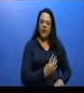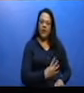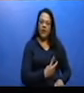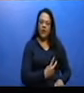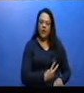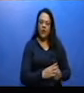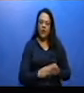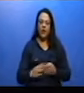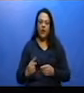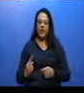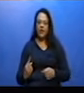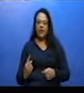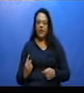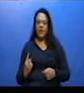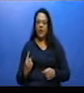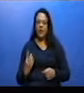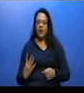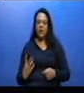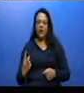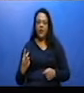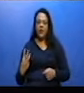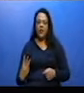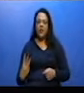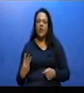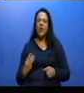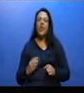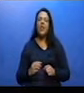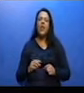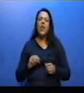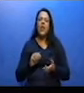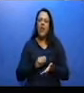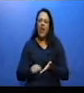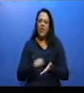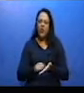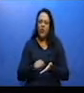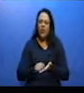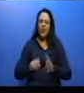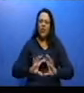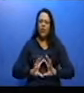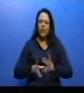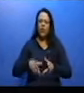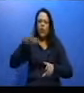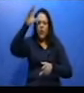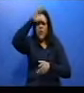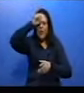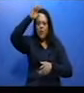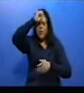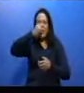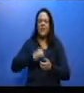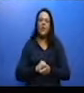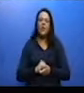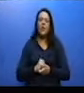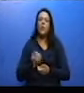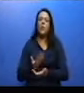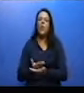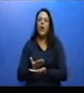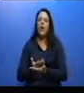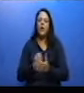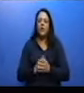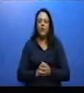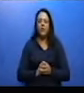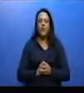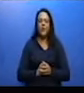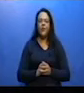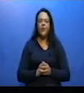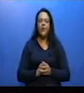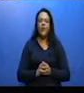estado de São Paulo durante as nossas videoaulas de geografia com o material que o